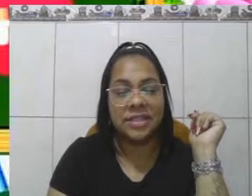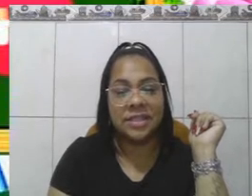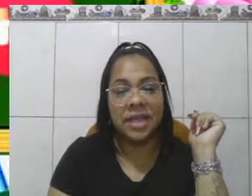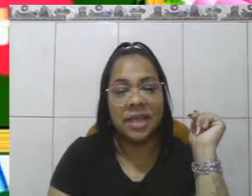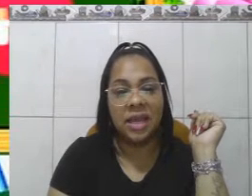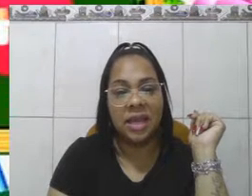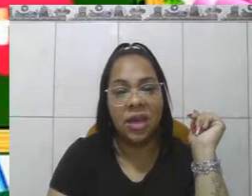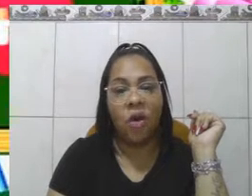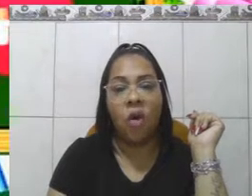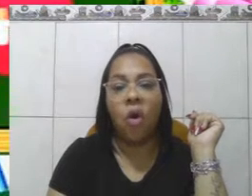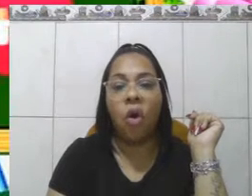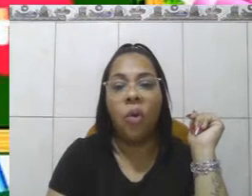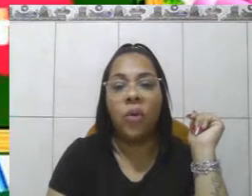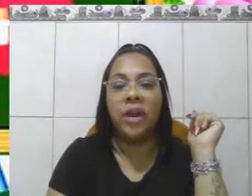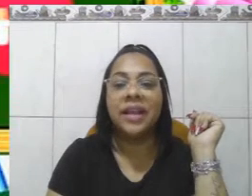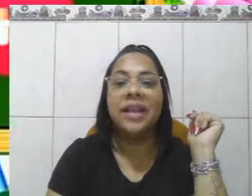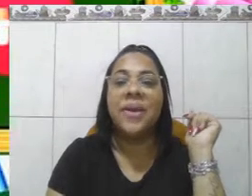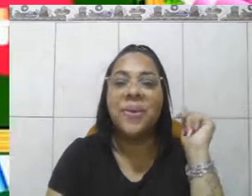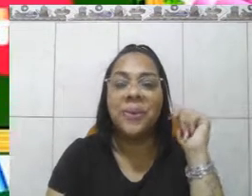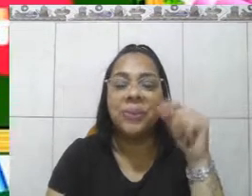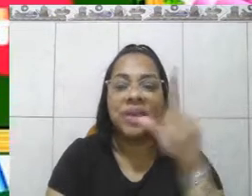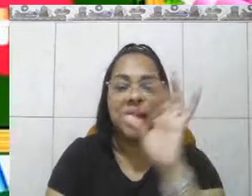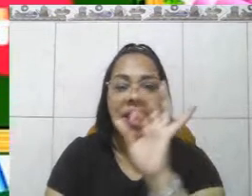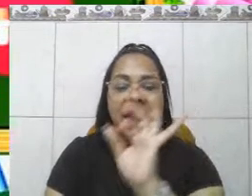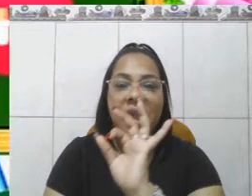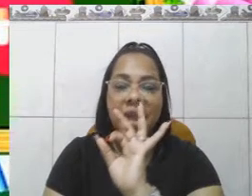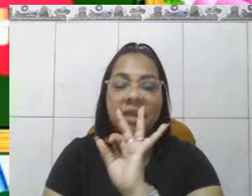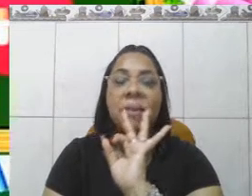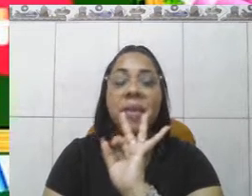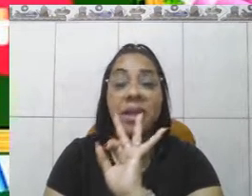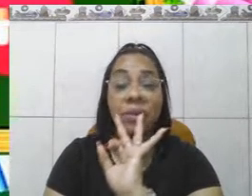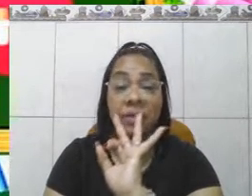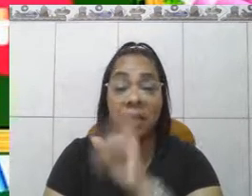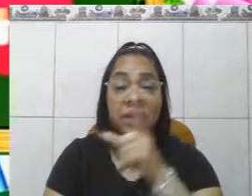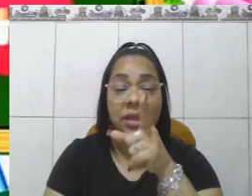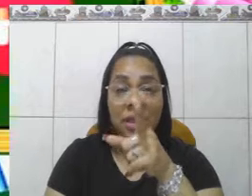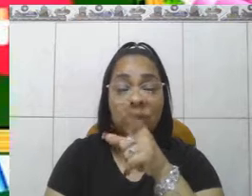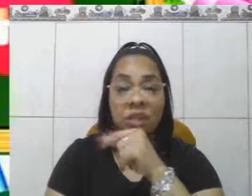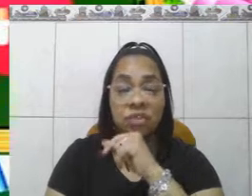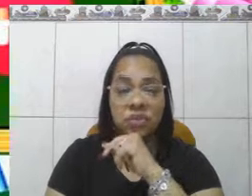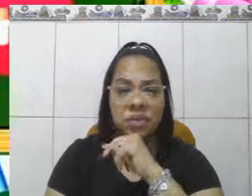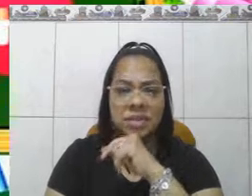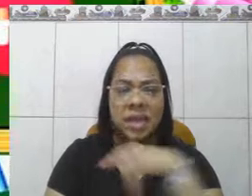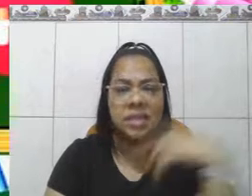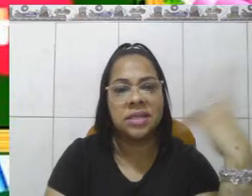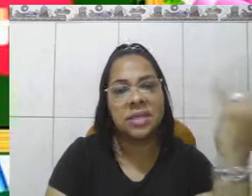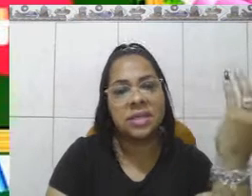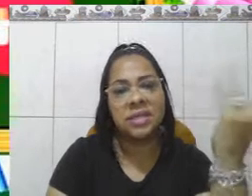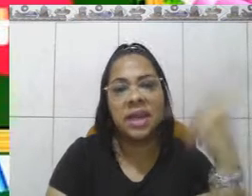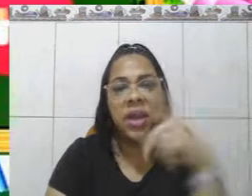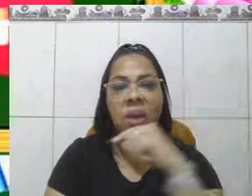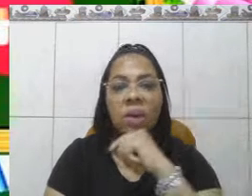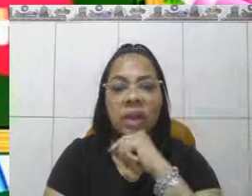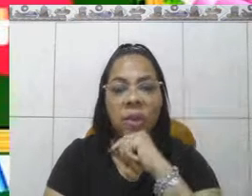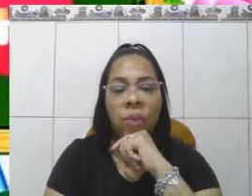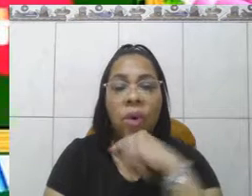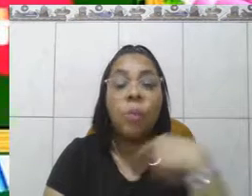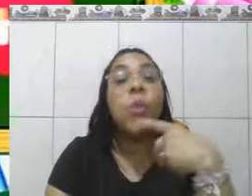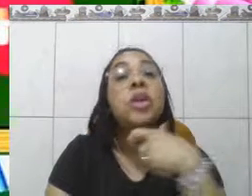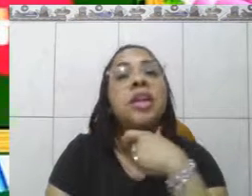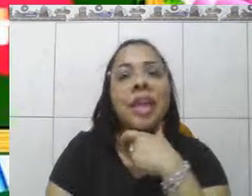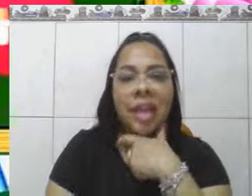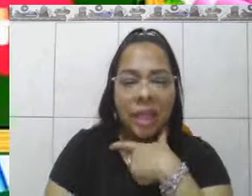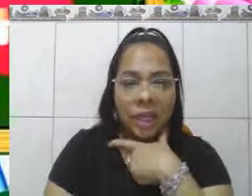gente. C ou QU. Também é um tema que está no livro de vocês. C ou